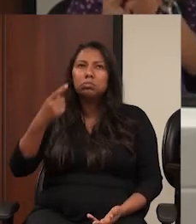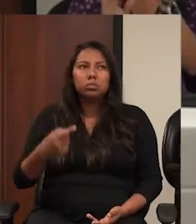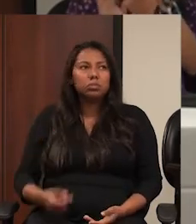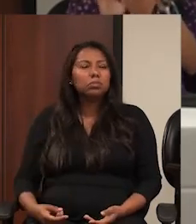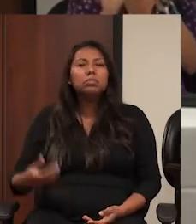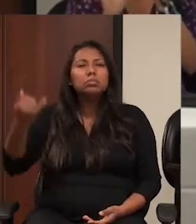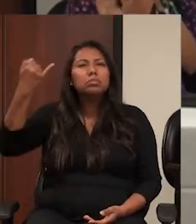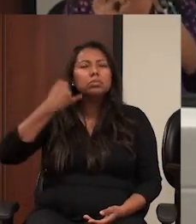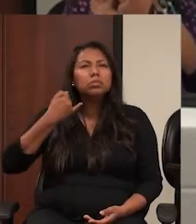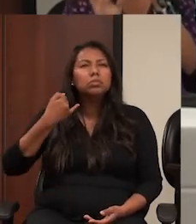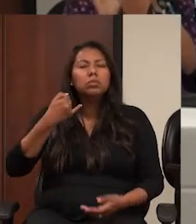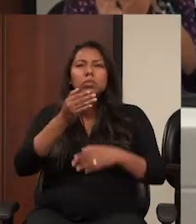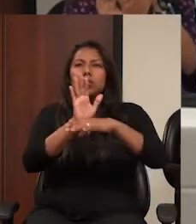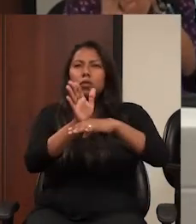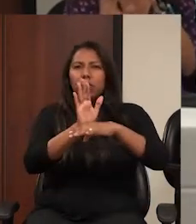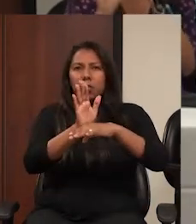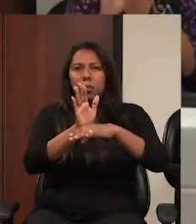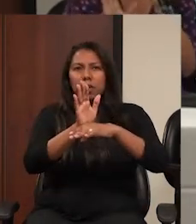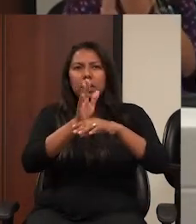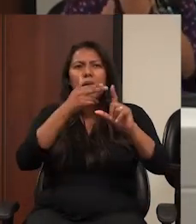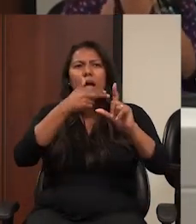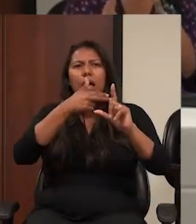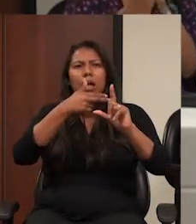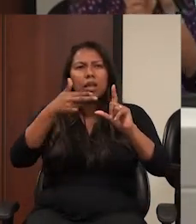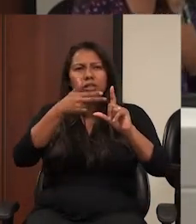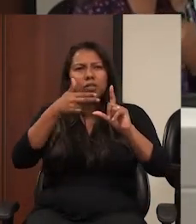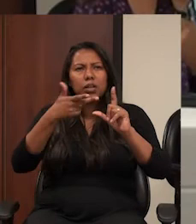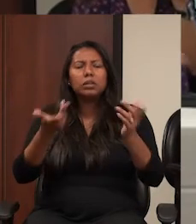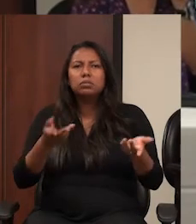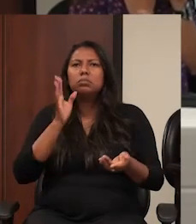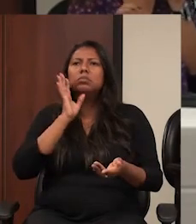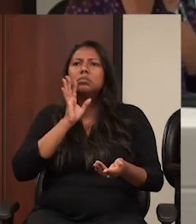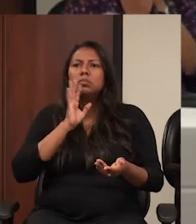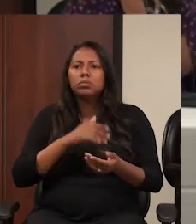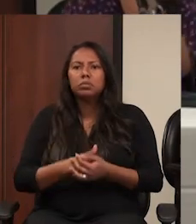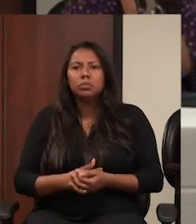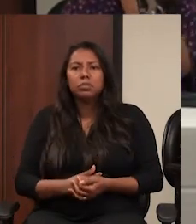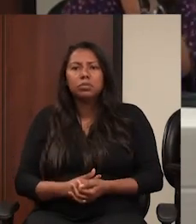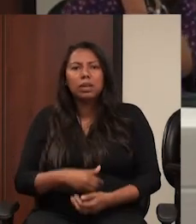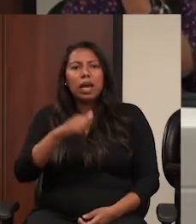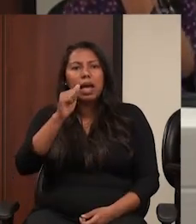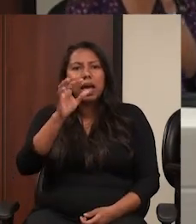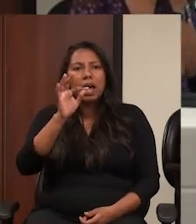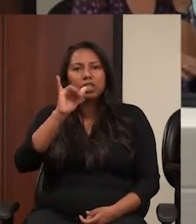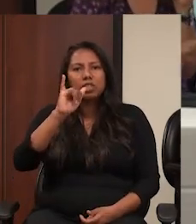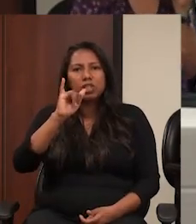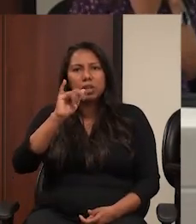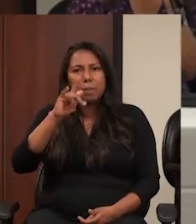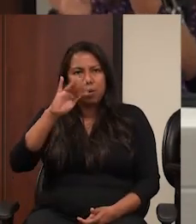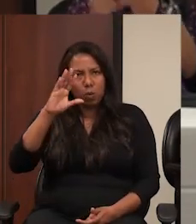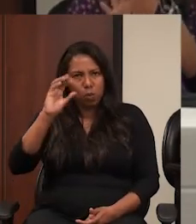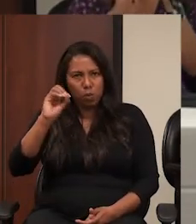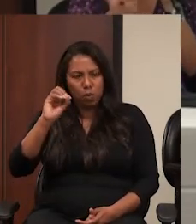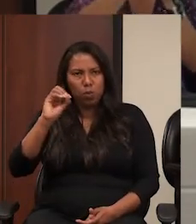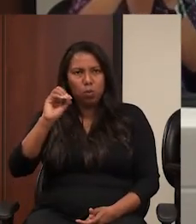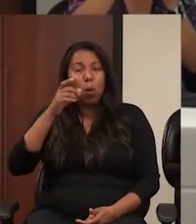indicaram, falaram muito de um seriado da Netflix, que eu vou indicar para todos, que é muito legal, que chama O Atypical. E eu não estava conseguindo